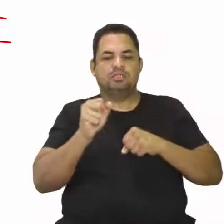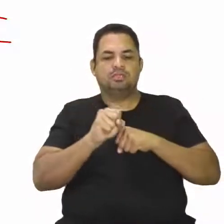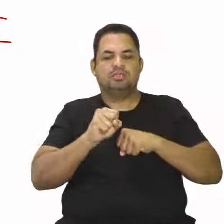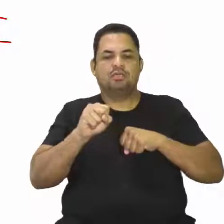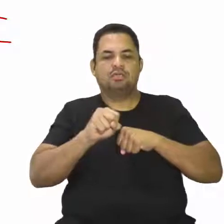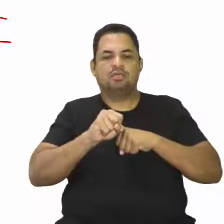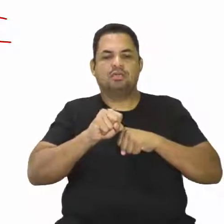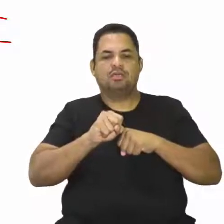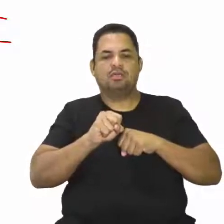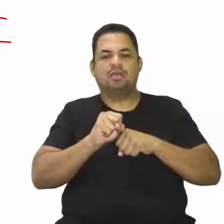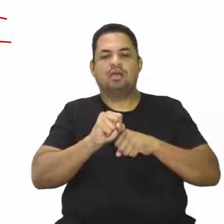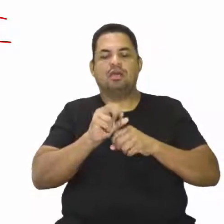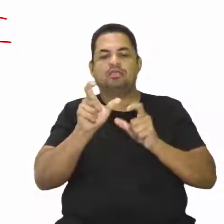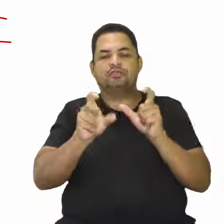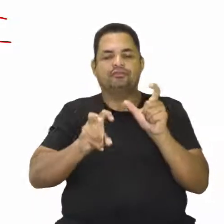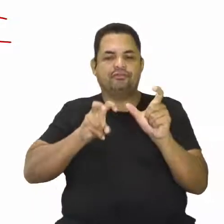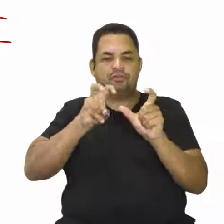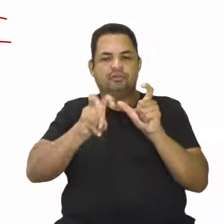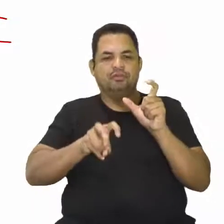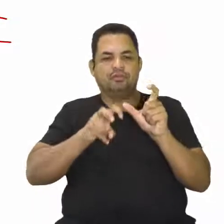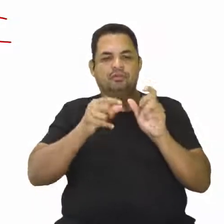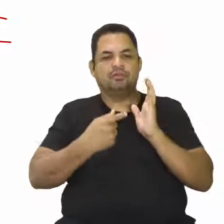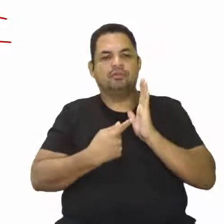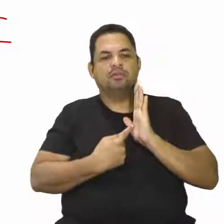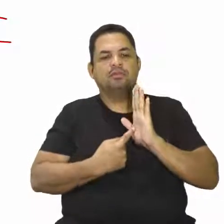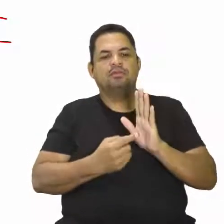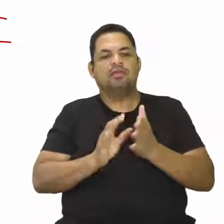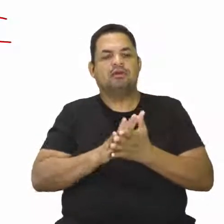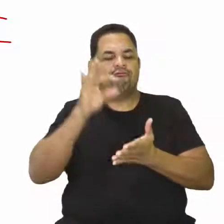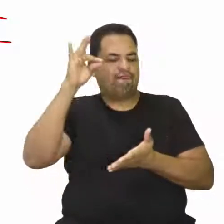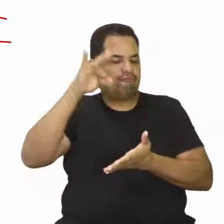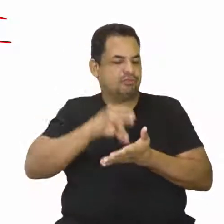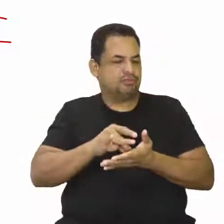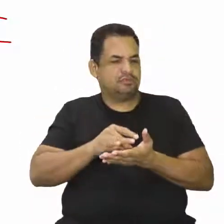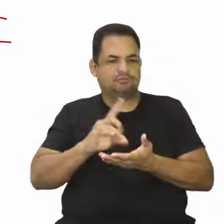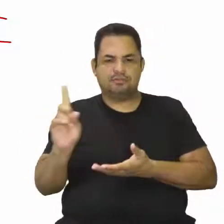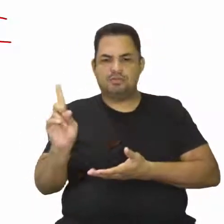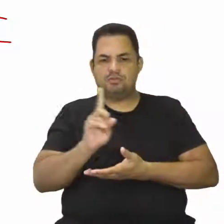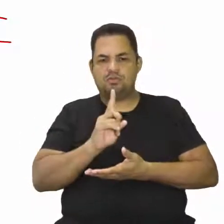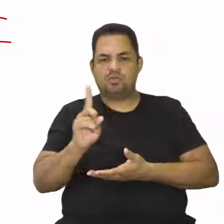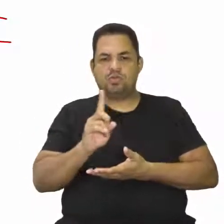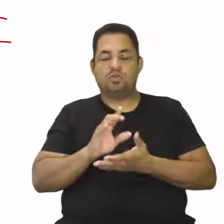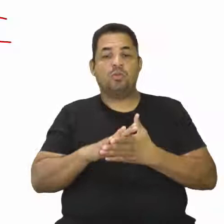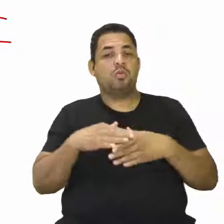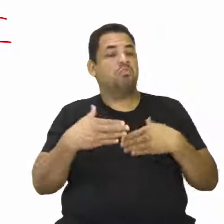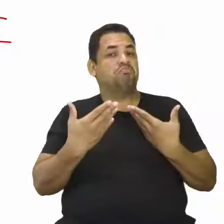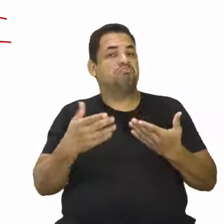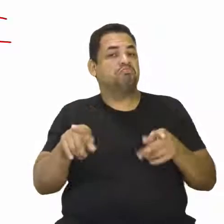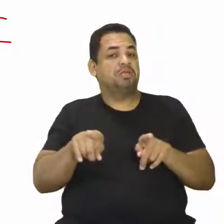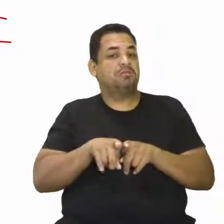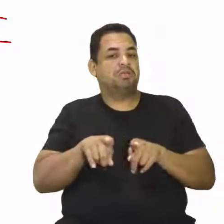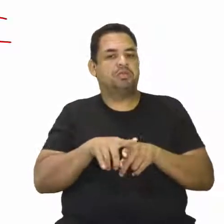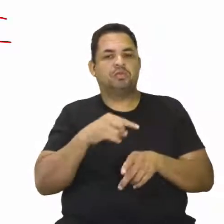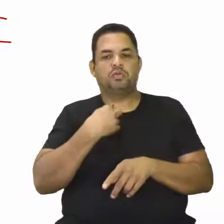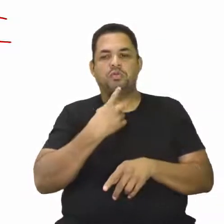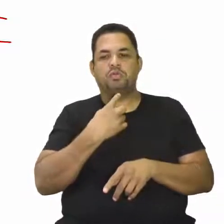ele pode expressar afirmação, negação ou, quem sabe,